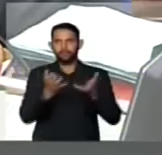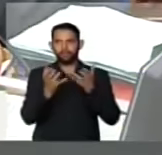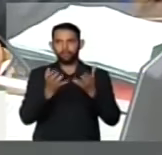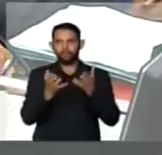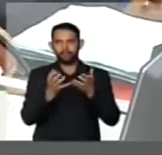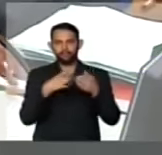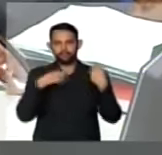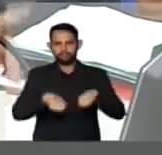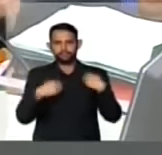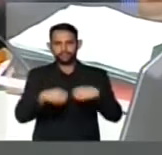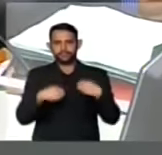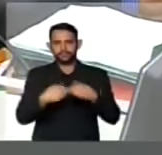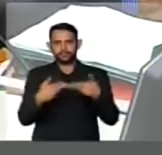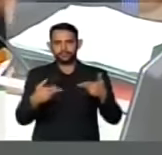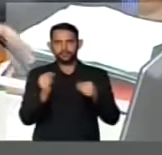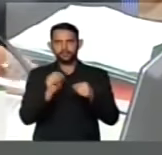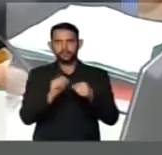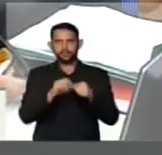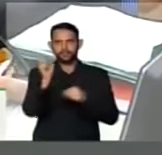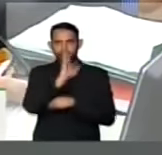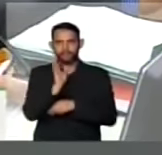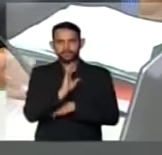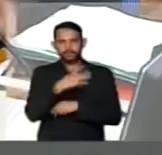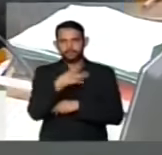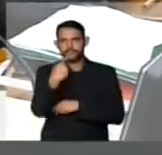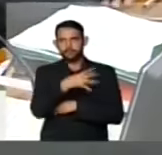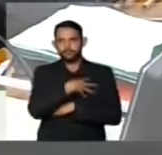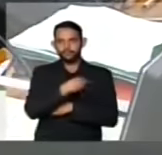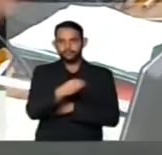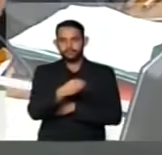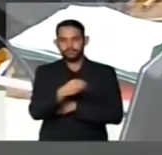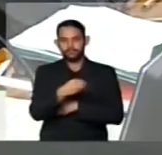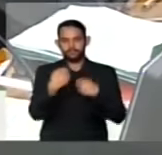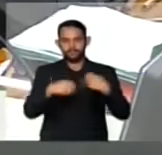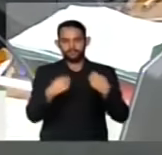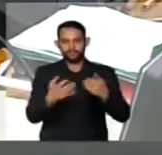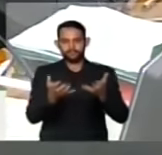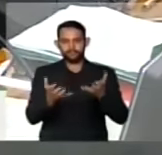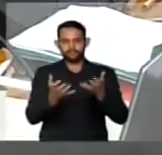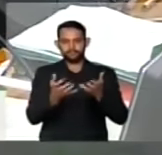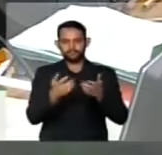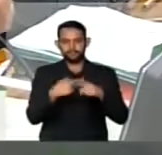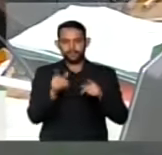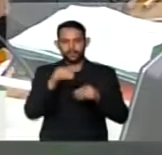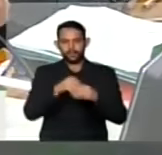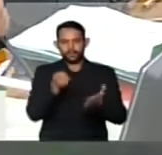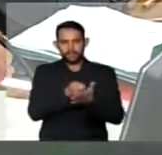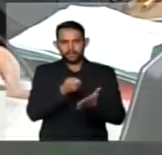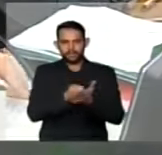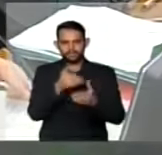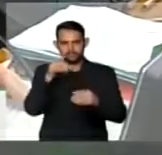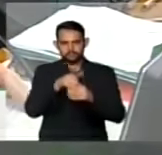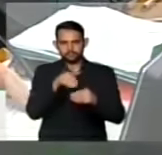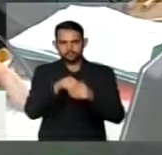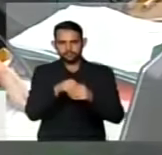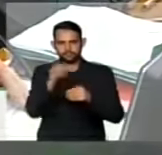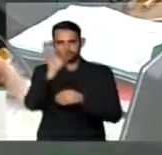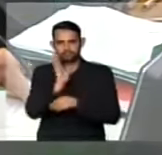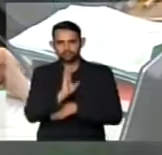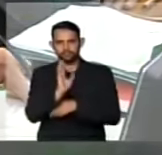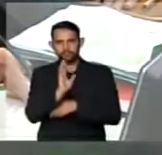e merecem. Não é este Brasil que seus filhos e netos merecem. Temos o dever de votar por um Brasil